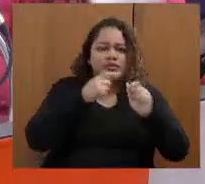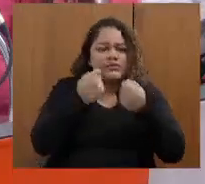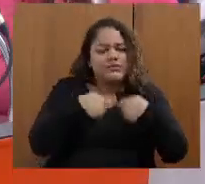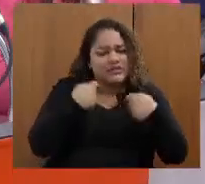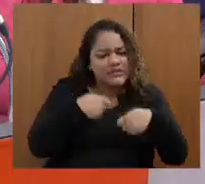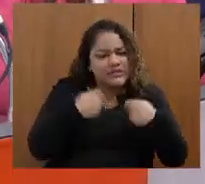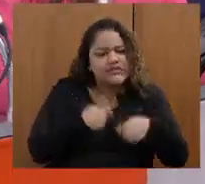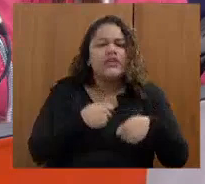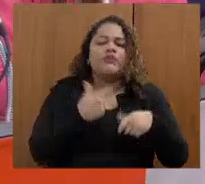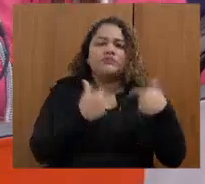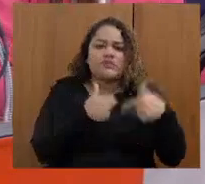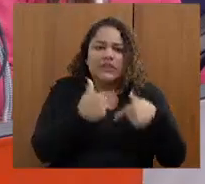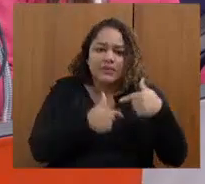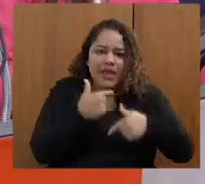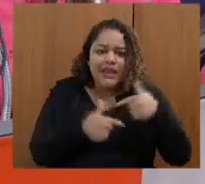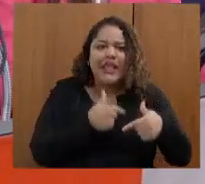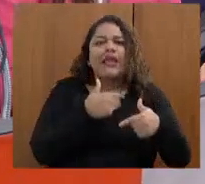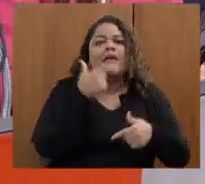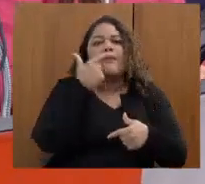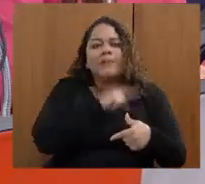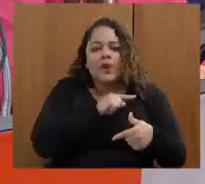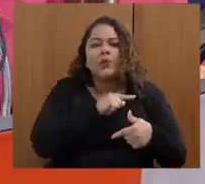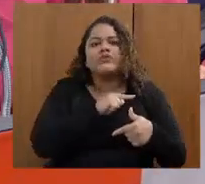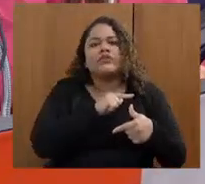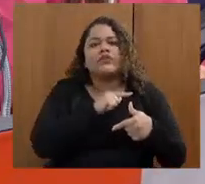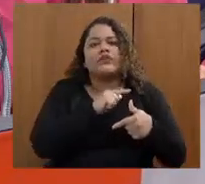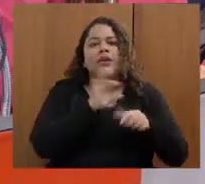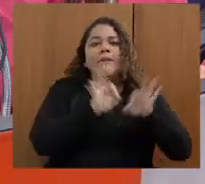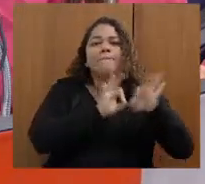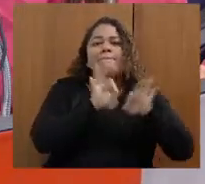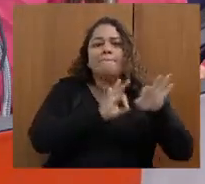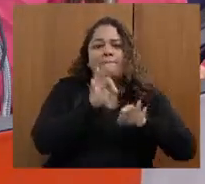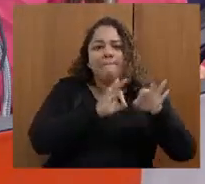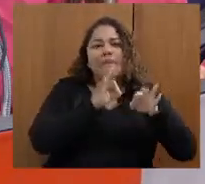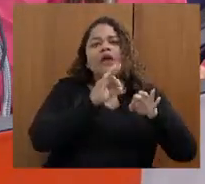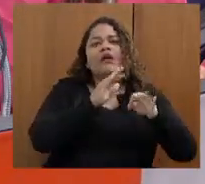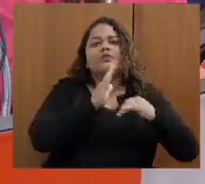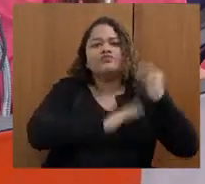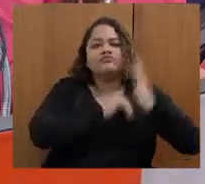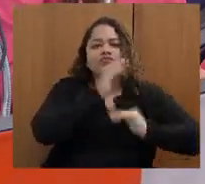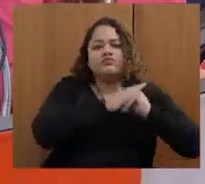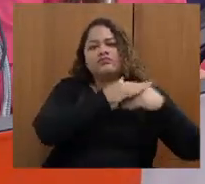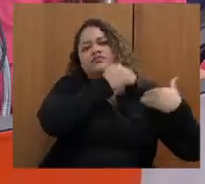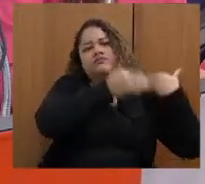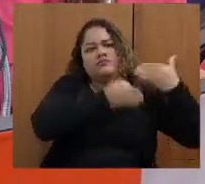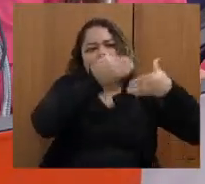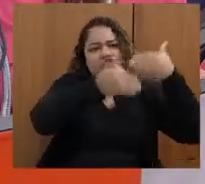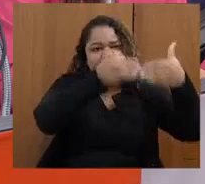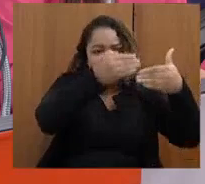a carreira e valorização do plano de carreira dos servidores da Wendy